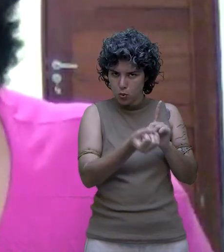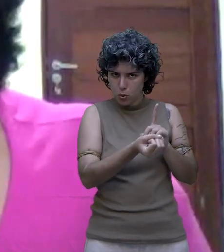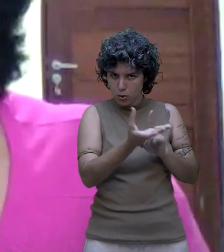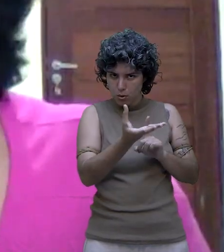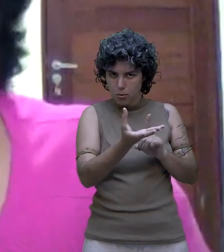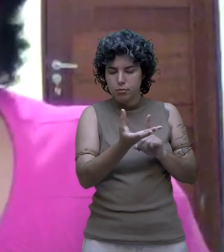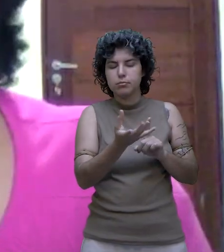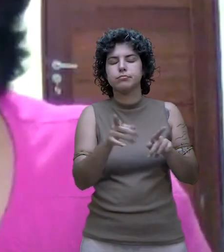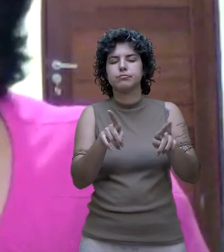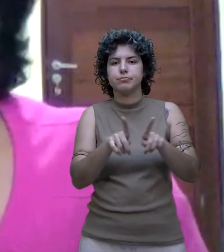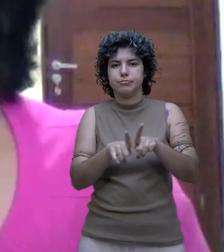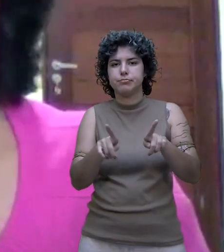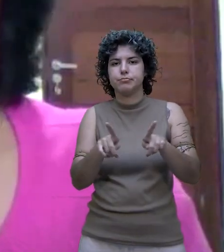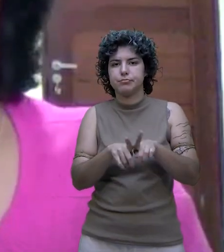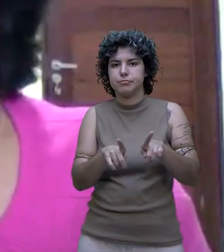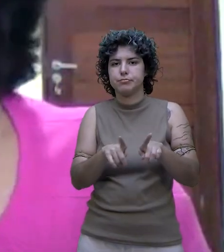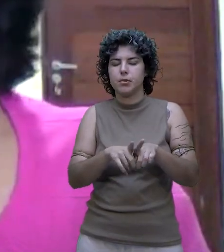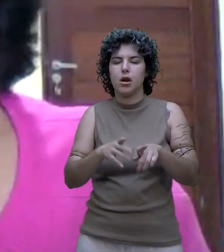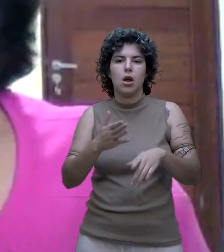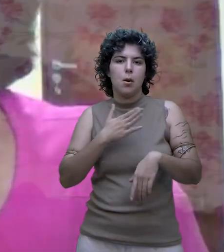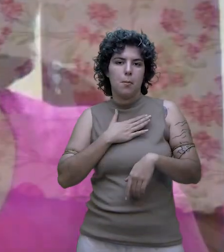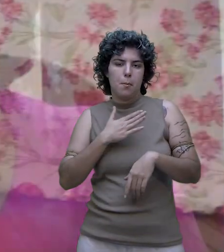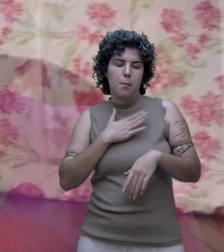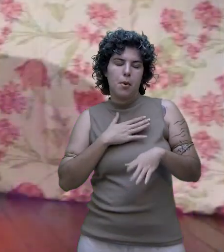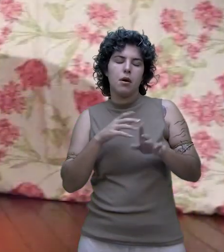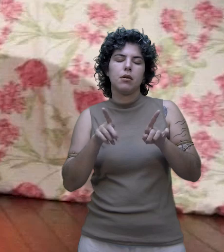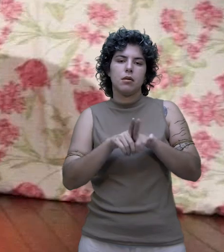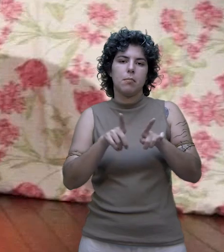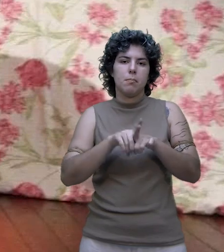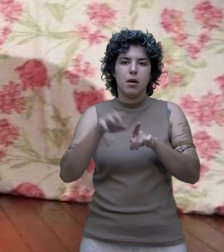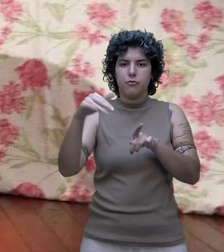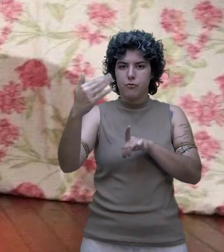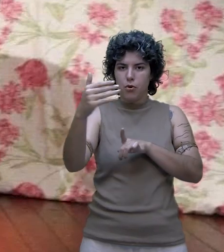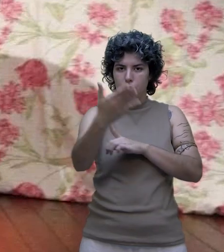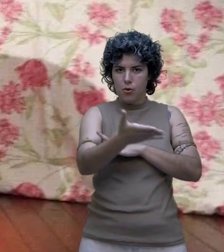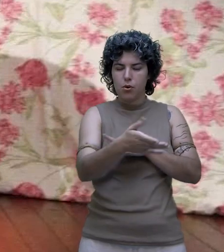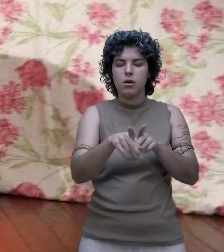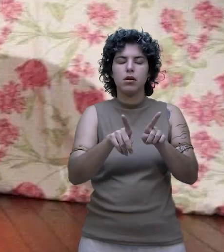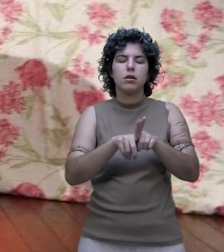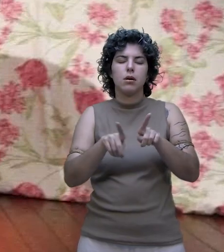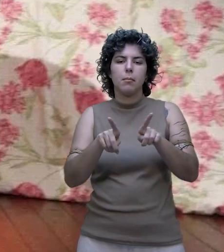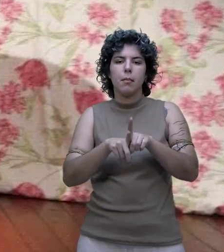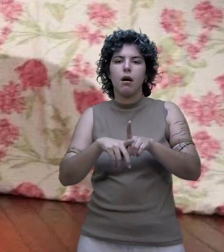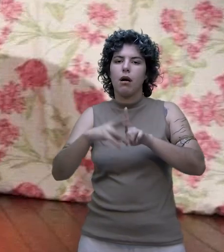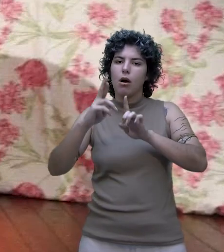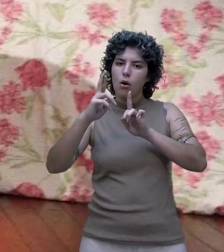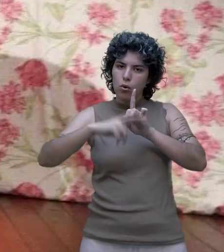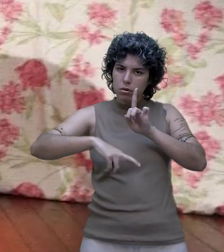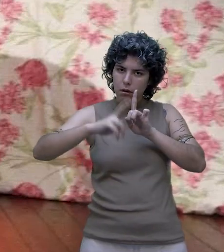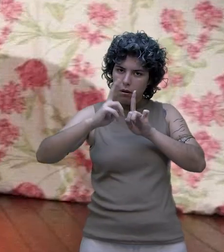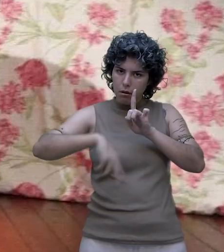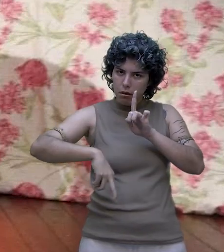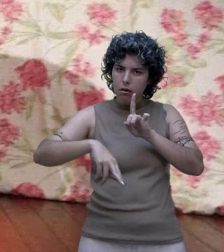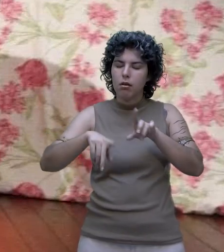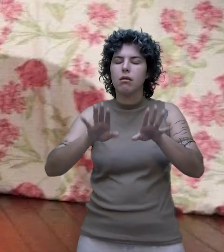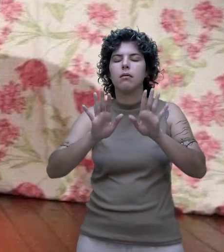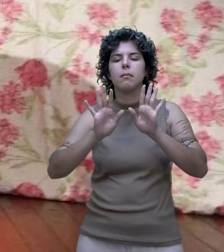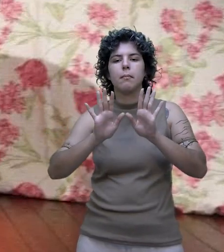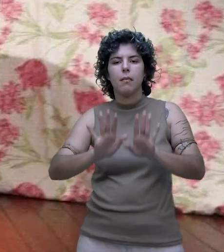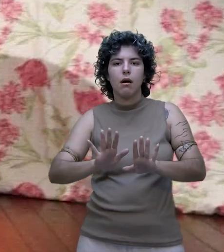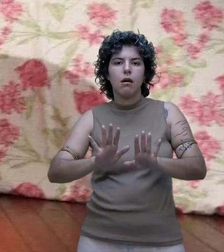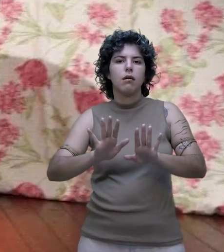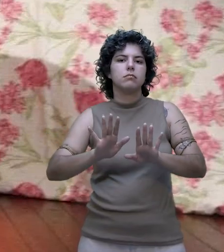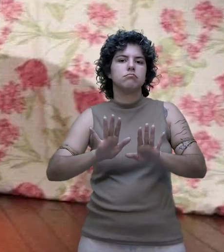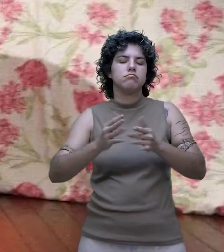também trabalhando em alguns, mas escrevendo também, mas a minha trajetória no Rio foi como atriz